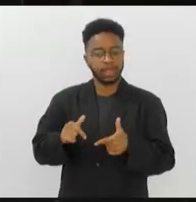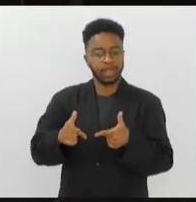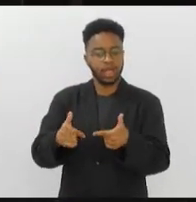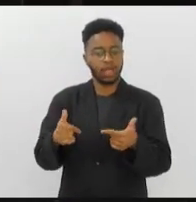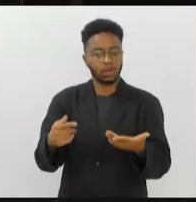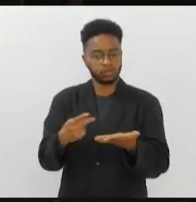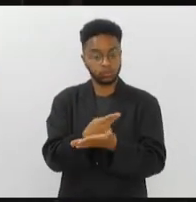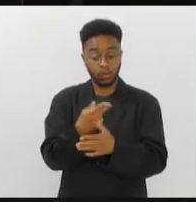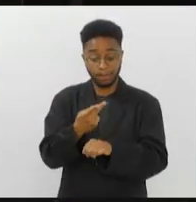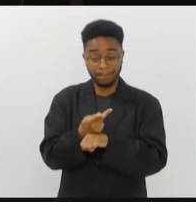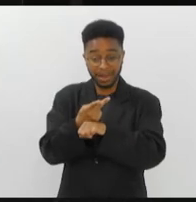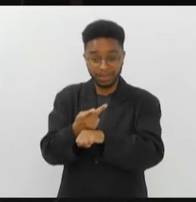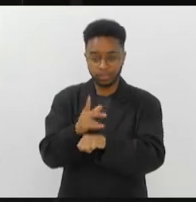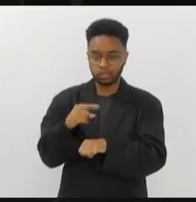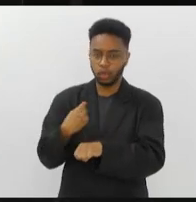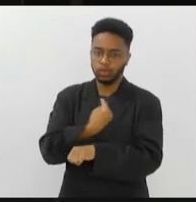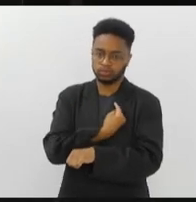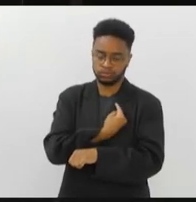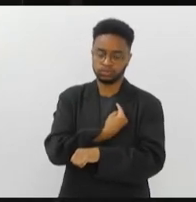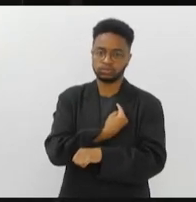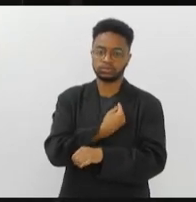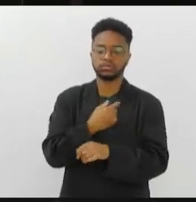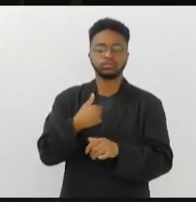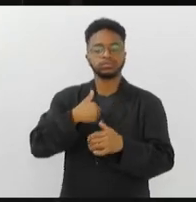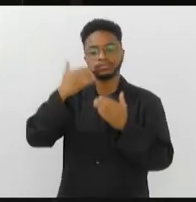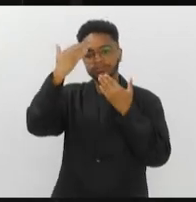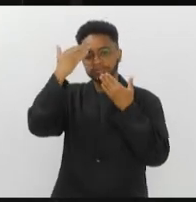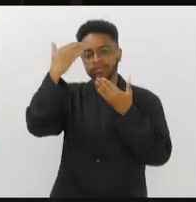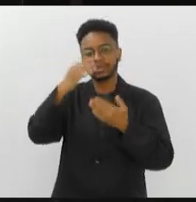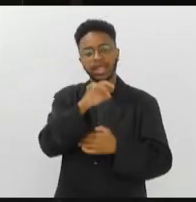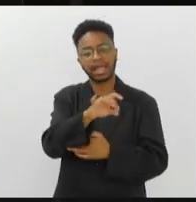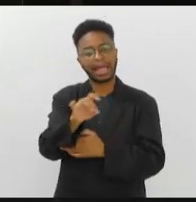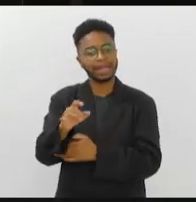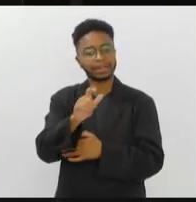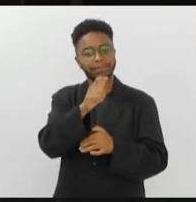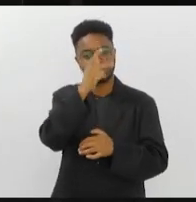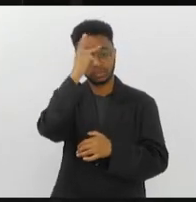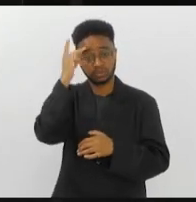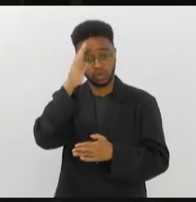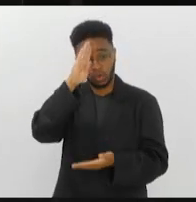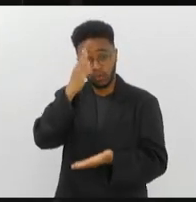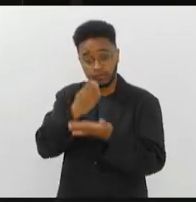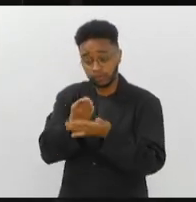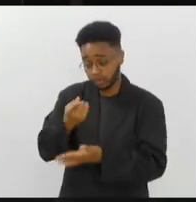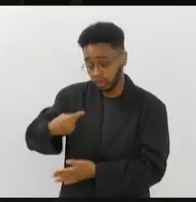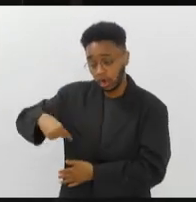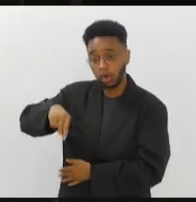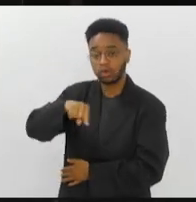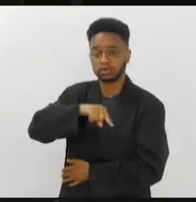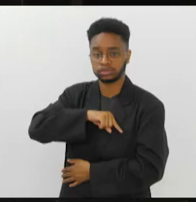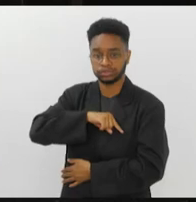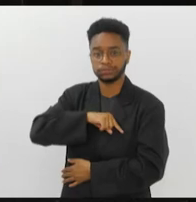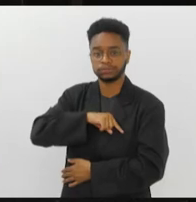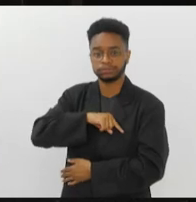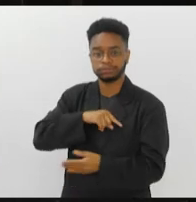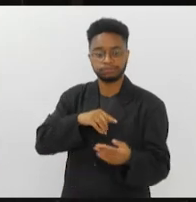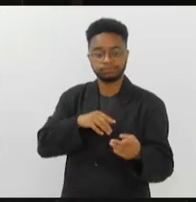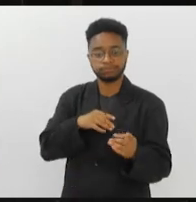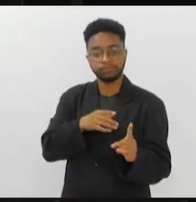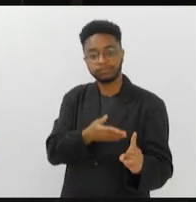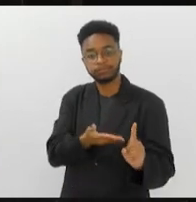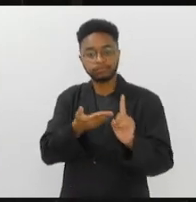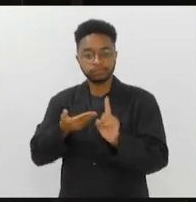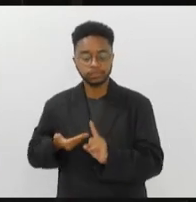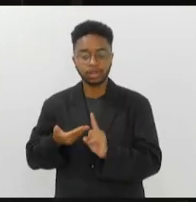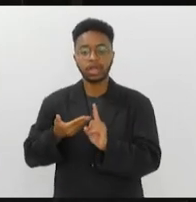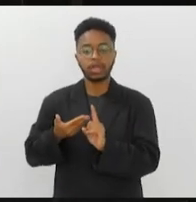prêmio é nosso. Eu agradeço aos nossos usuários que confiam a nós a função de secretariá-los em